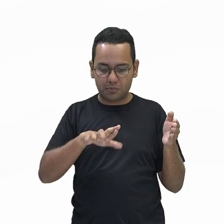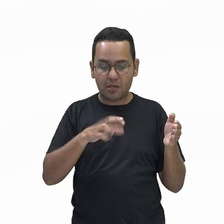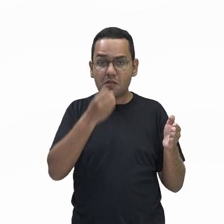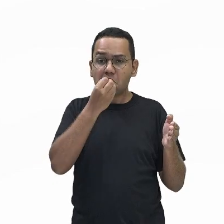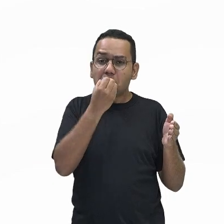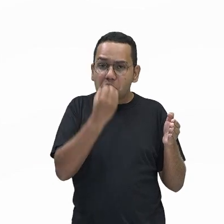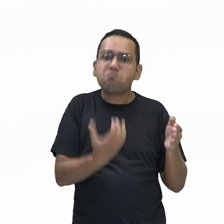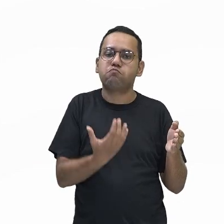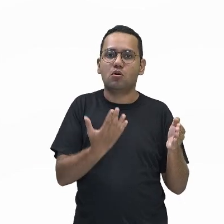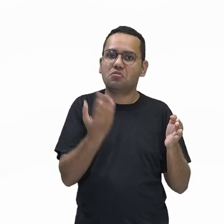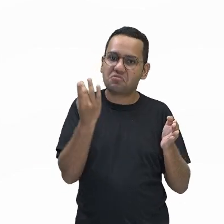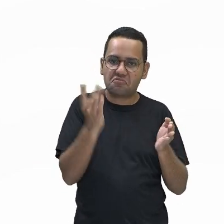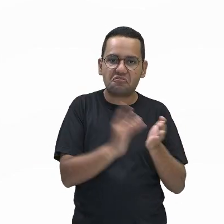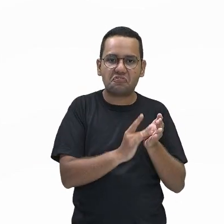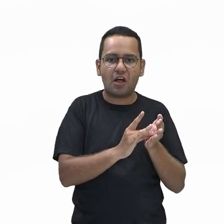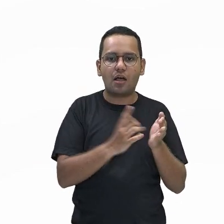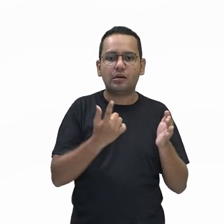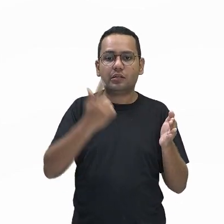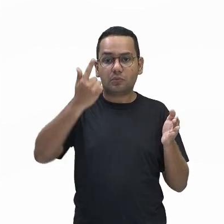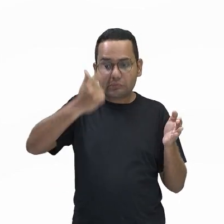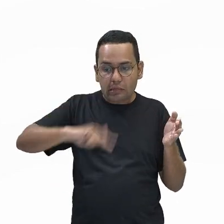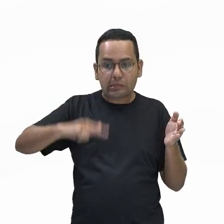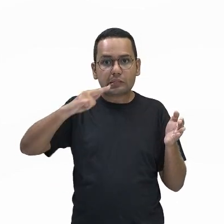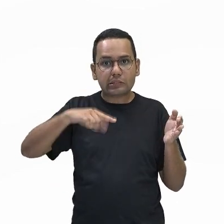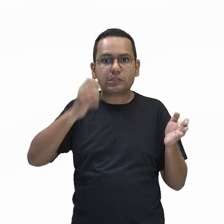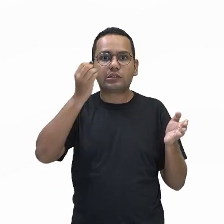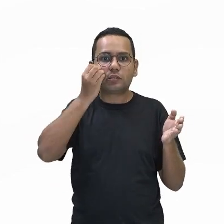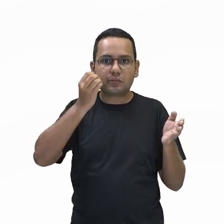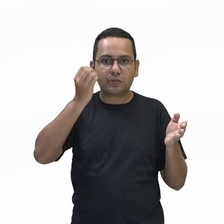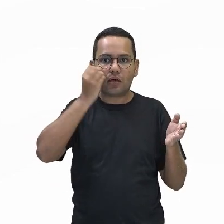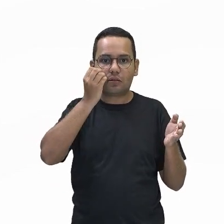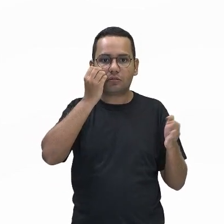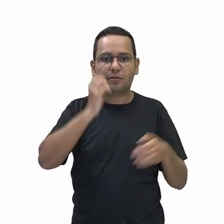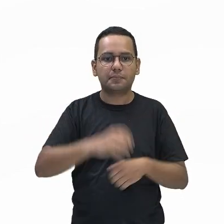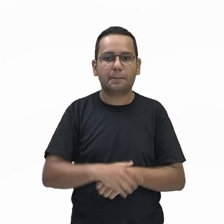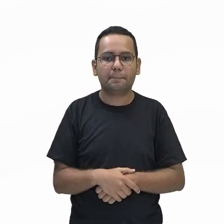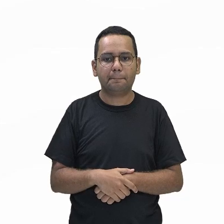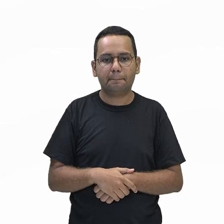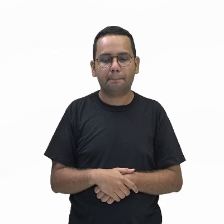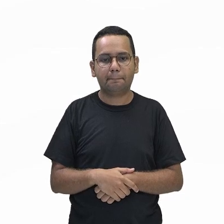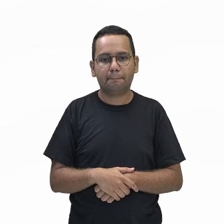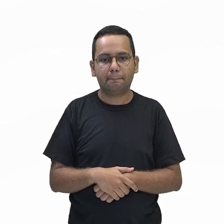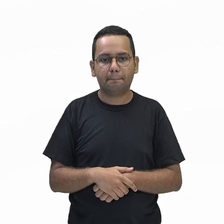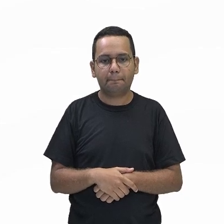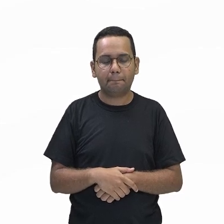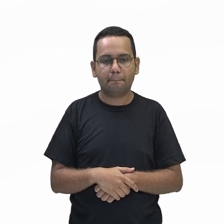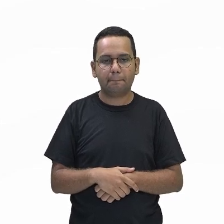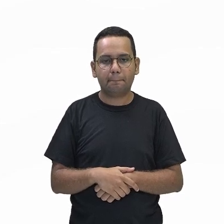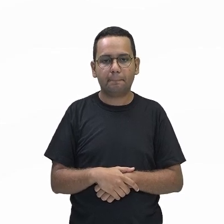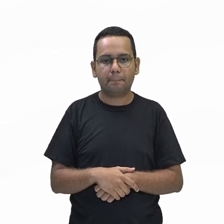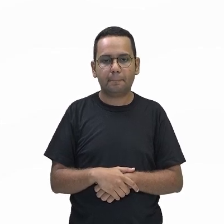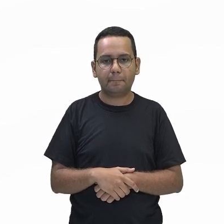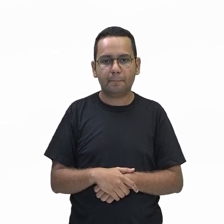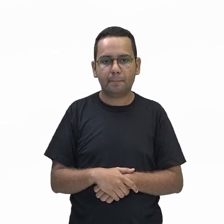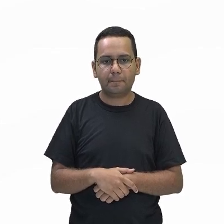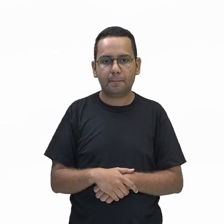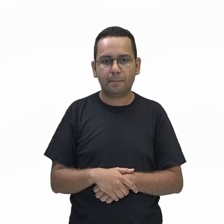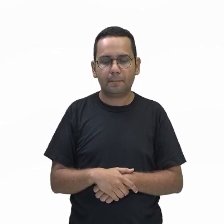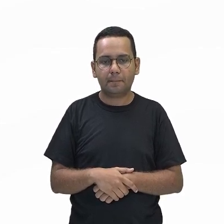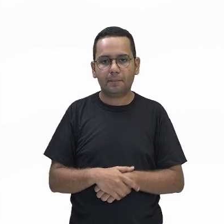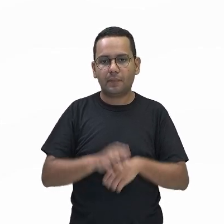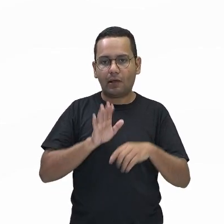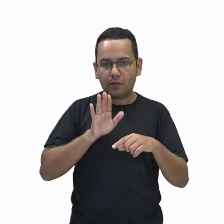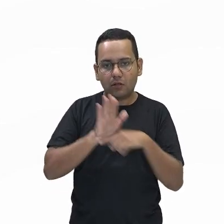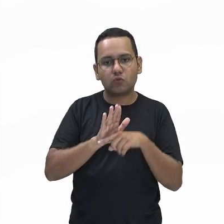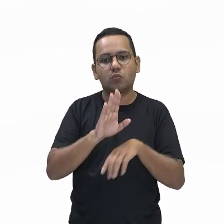confiáveis, repetíveis, né, sejam possíveis de ser repetidos, contribuam para o desenvolvimento e